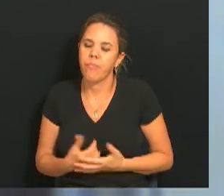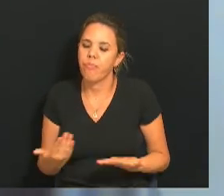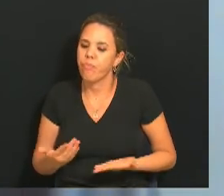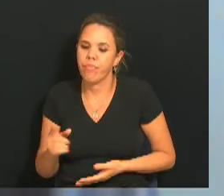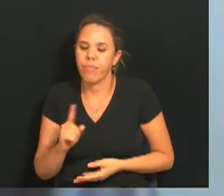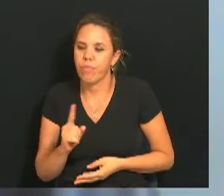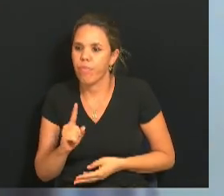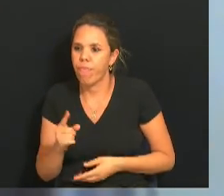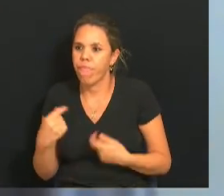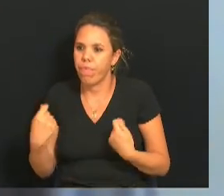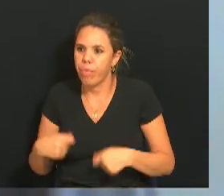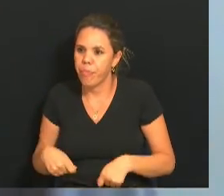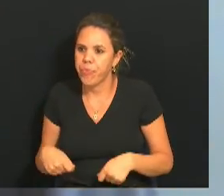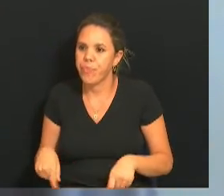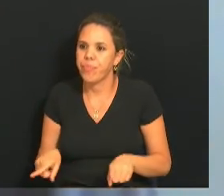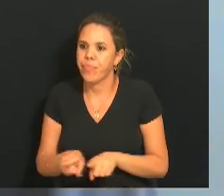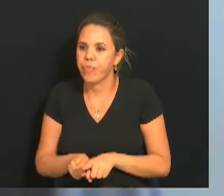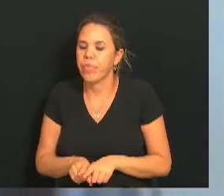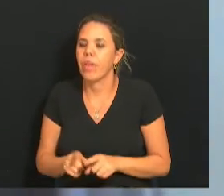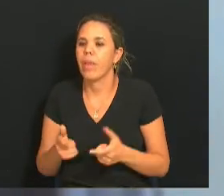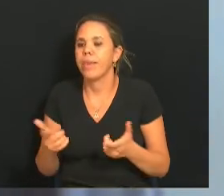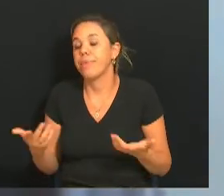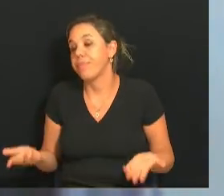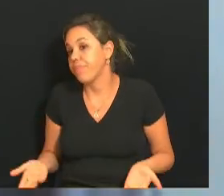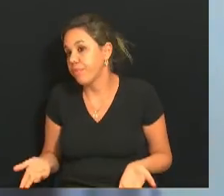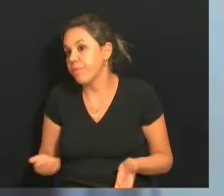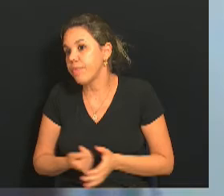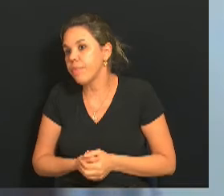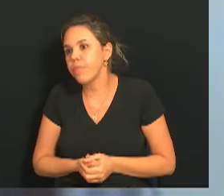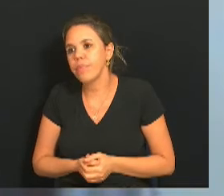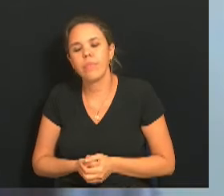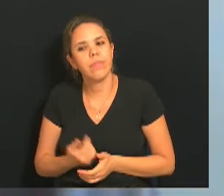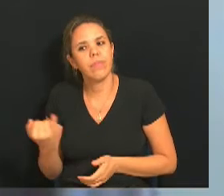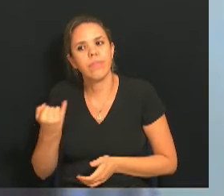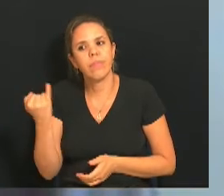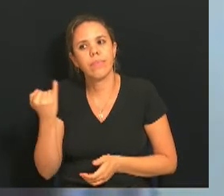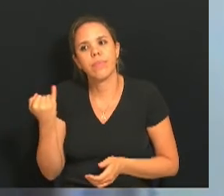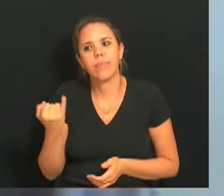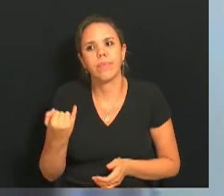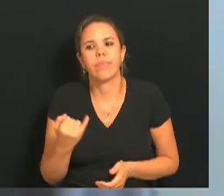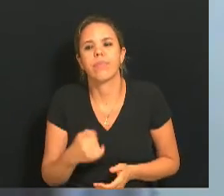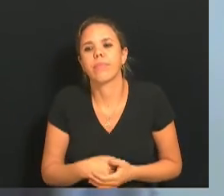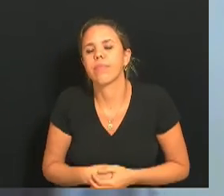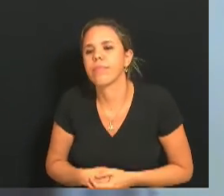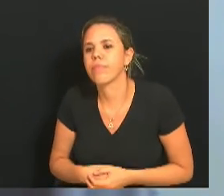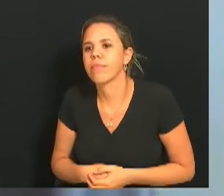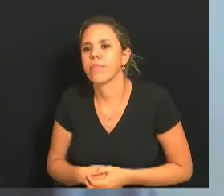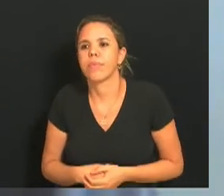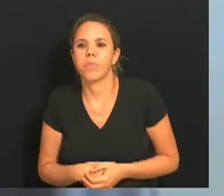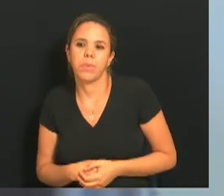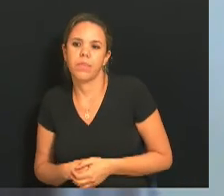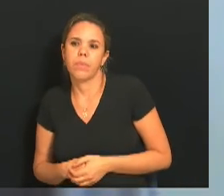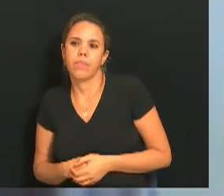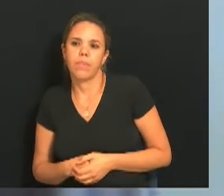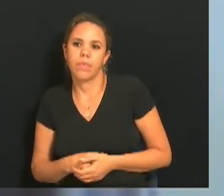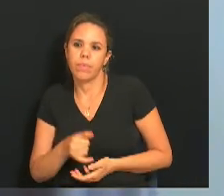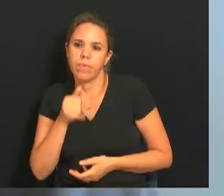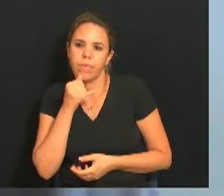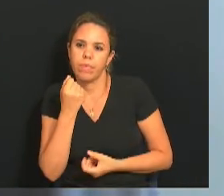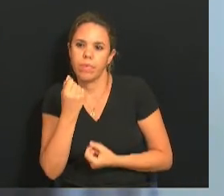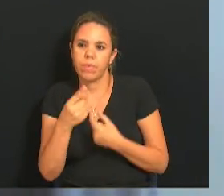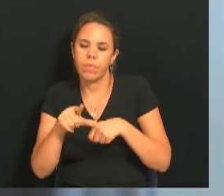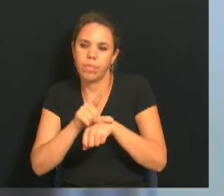que precisam ficar mais robustas. Então, seria importante que uma lei de gestão democrática, por exemplo, que alguma